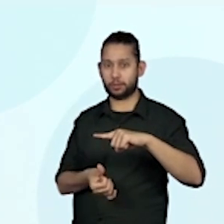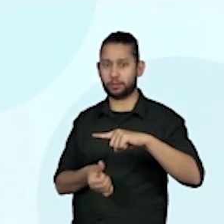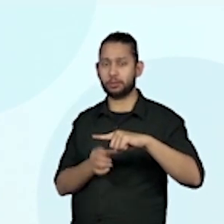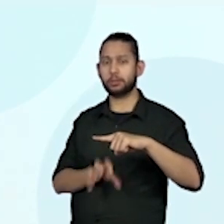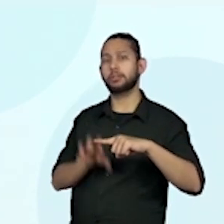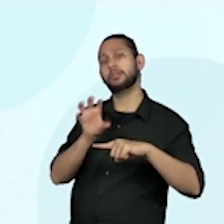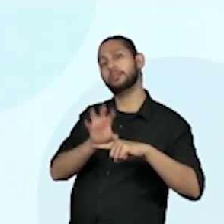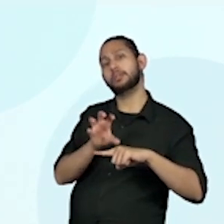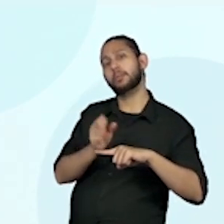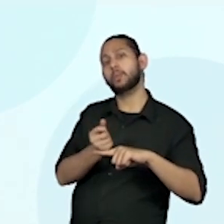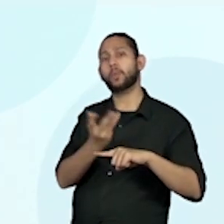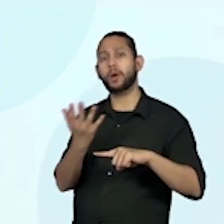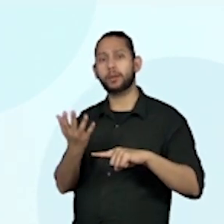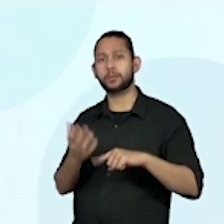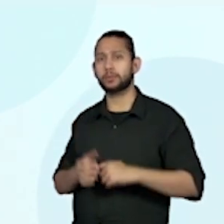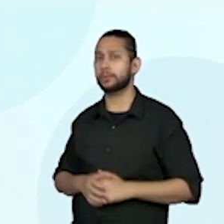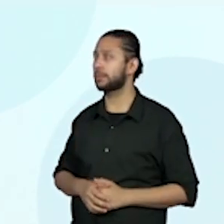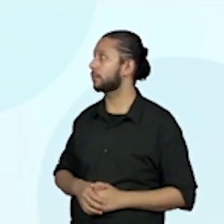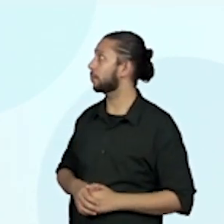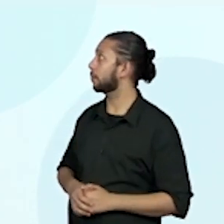minha fração, certo?